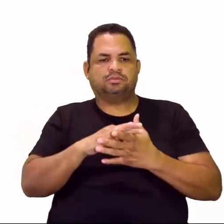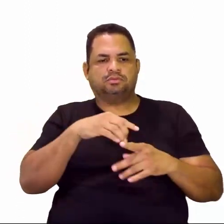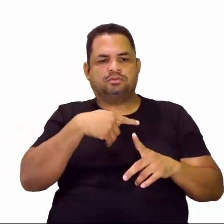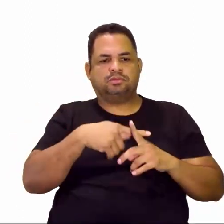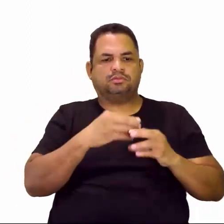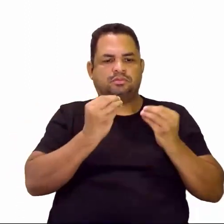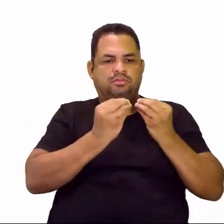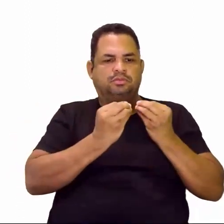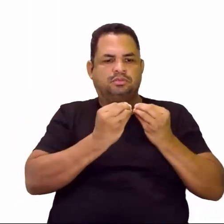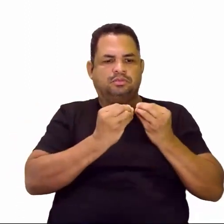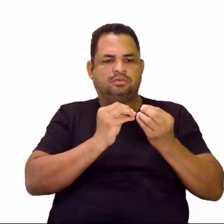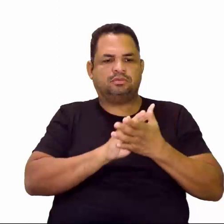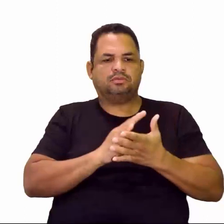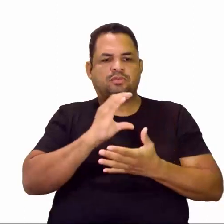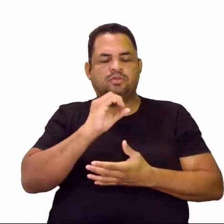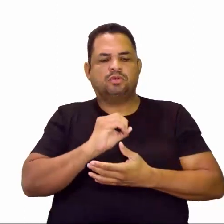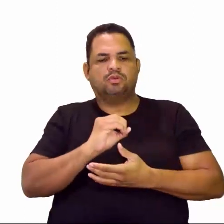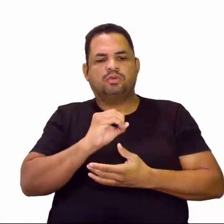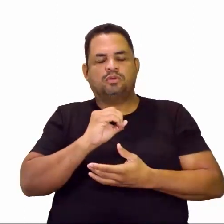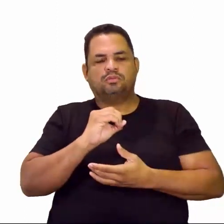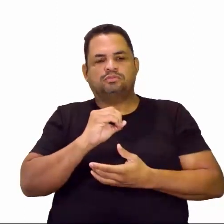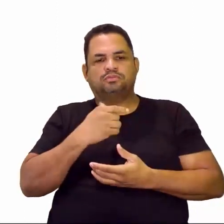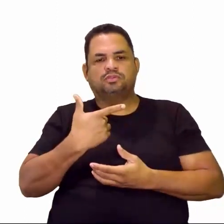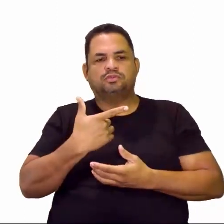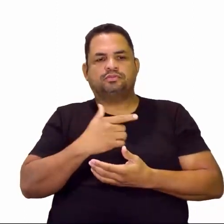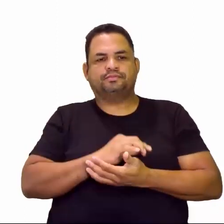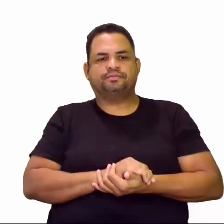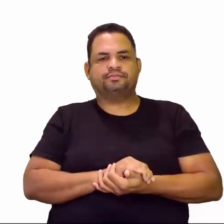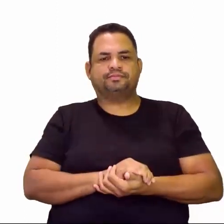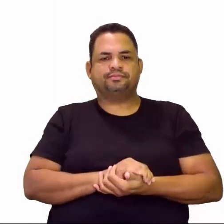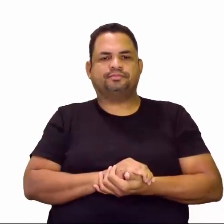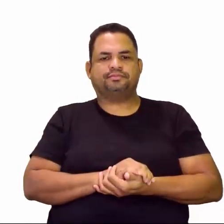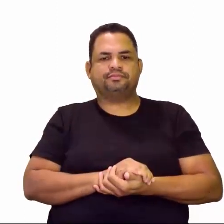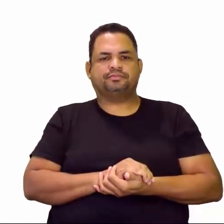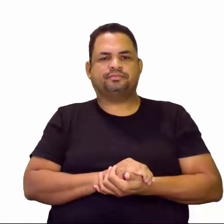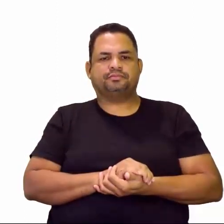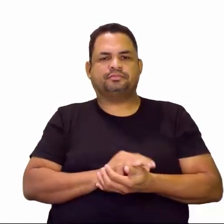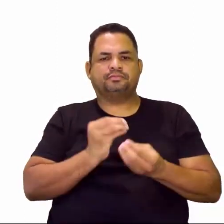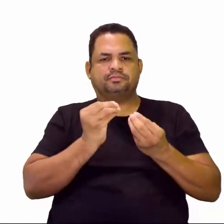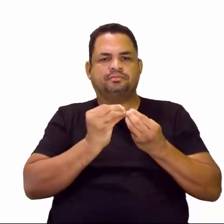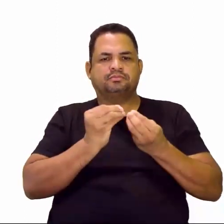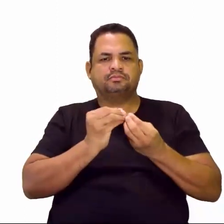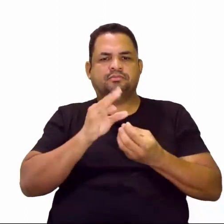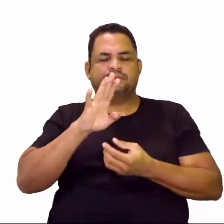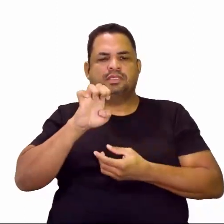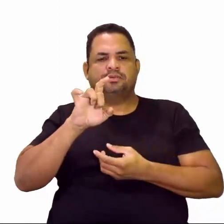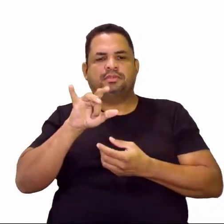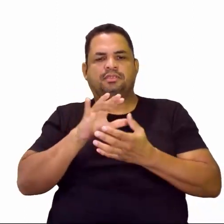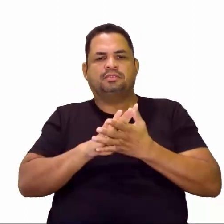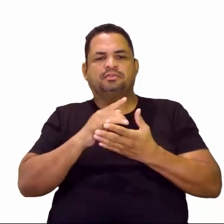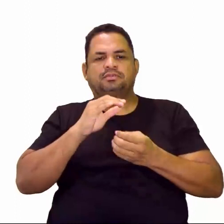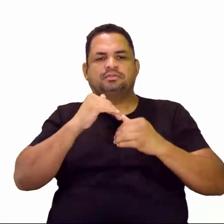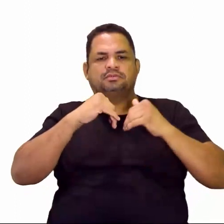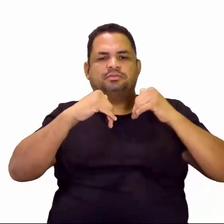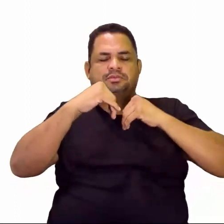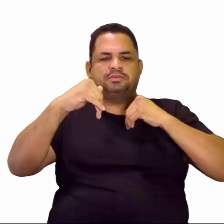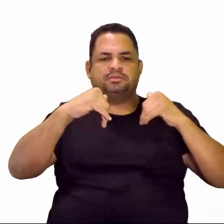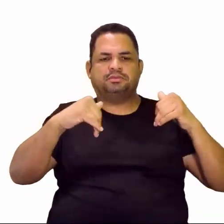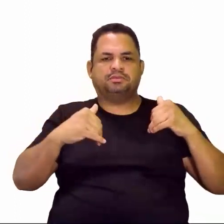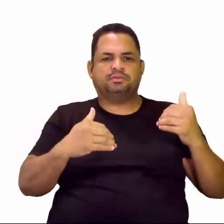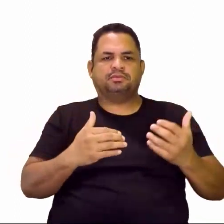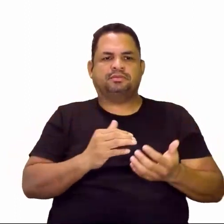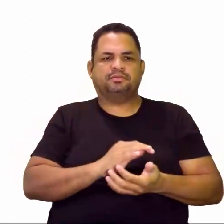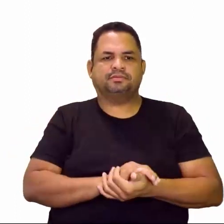integral do gás oxigênio. Olha só, as moléculas elementares dos átomos de nitrogênio, separadamente,